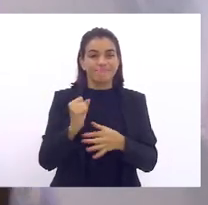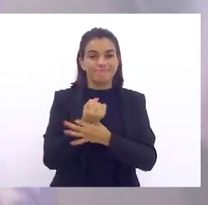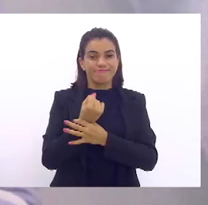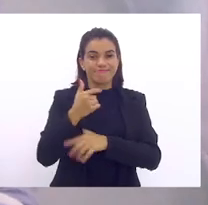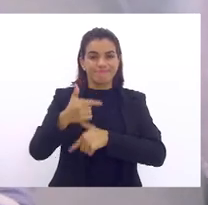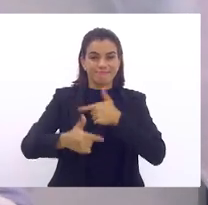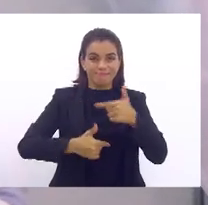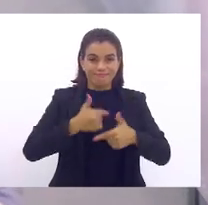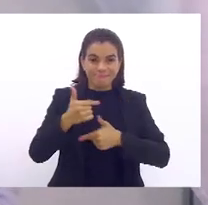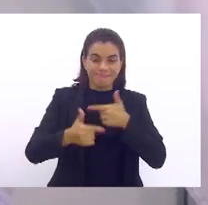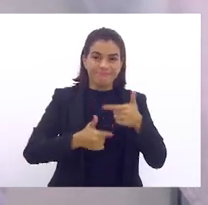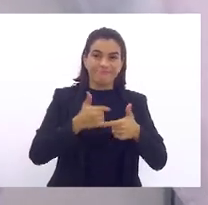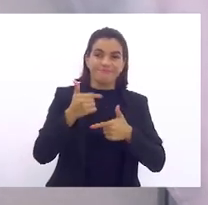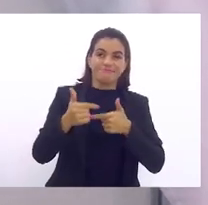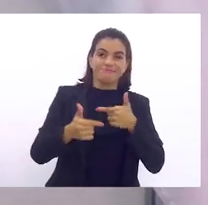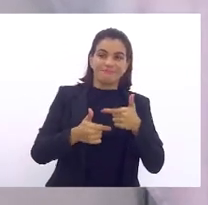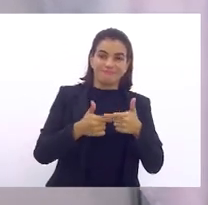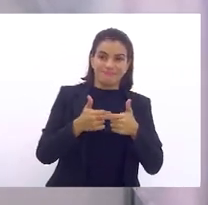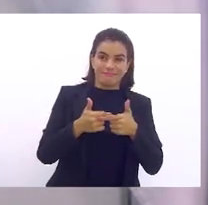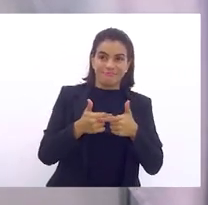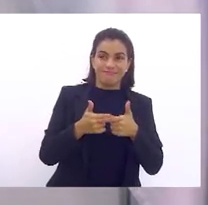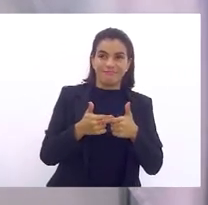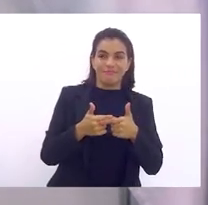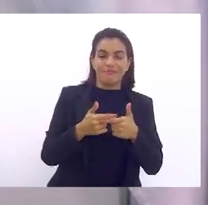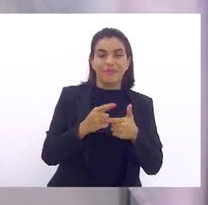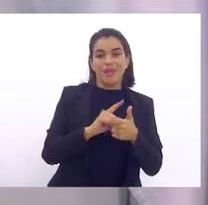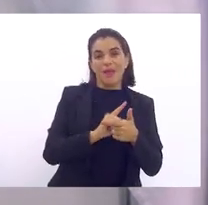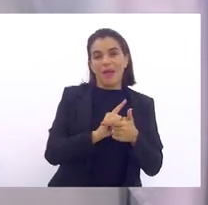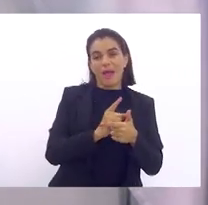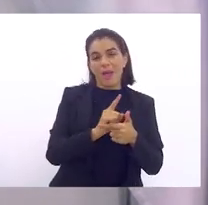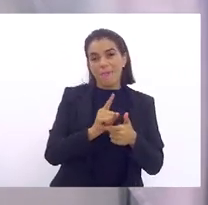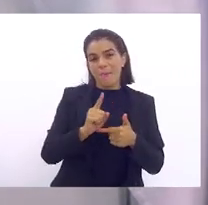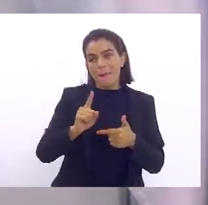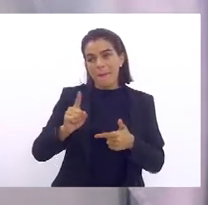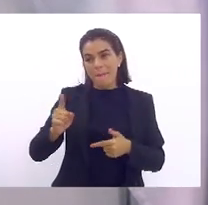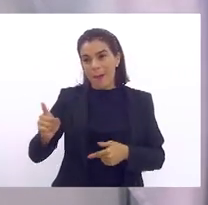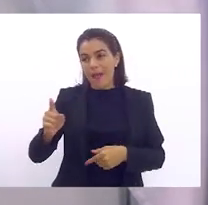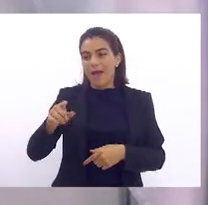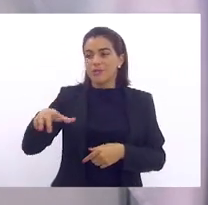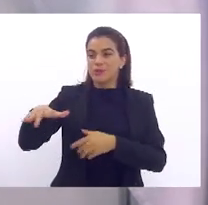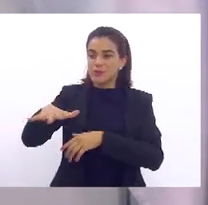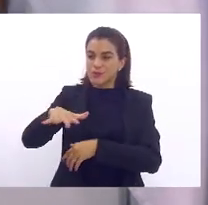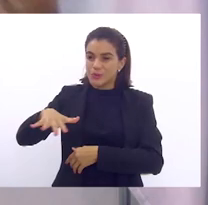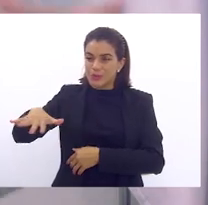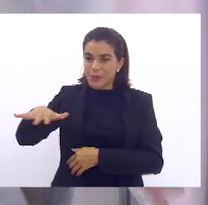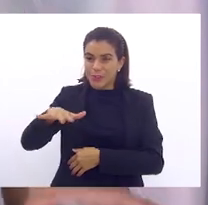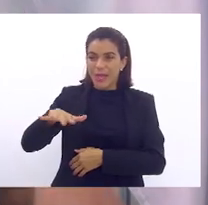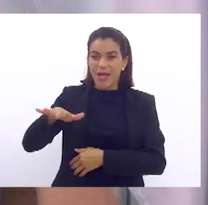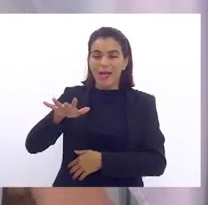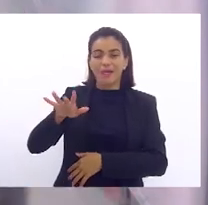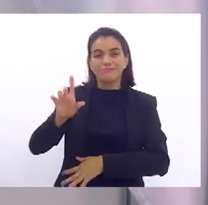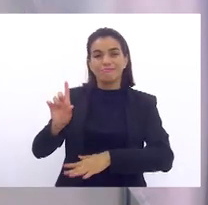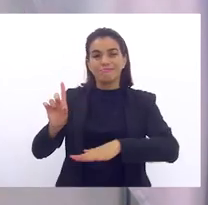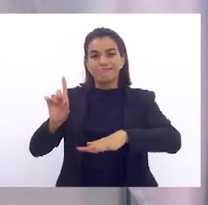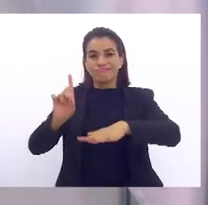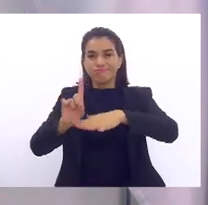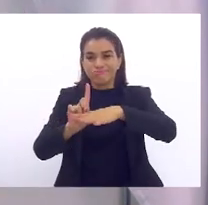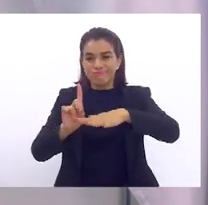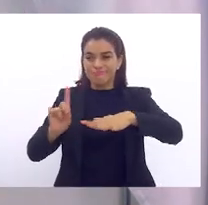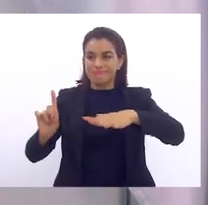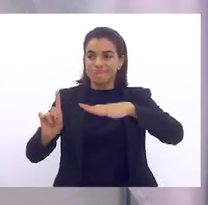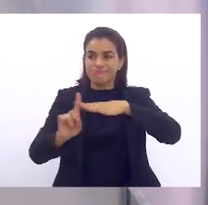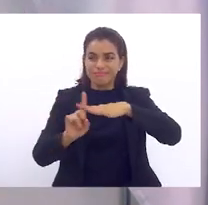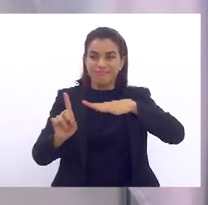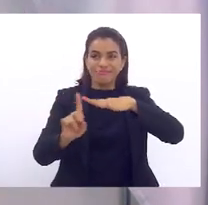trabalho nas nas idas né a aos territórios né em especial do outubro